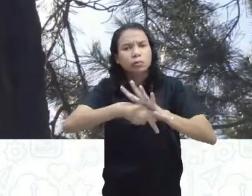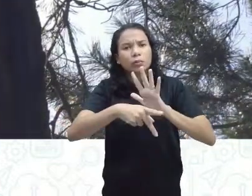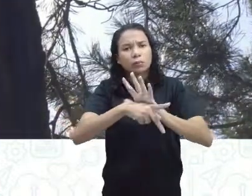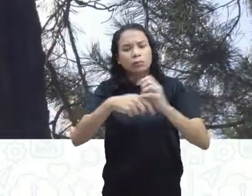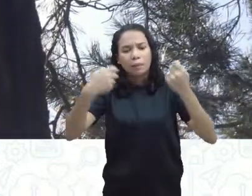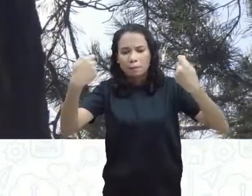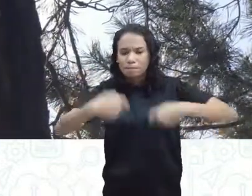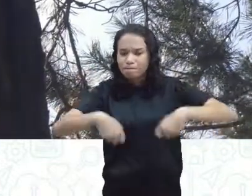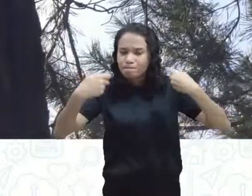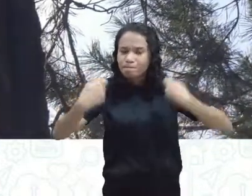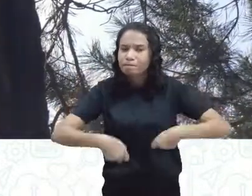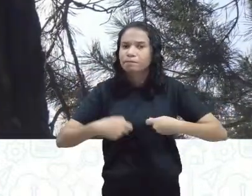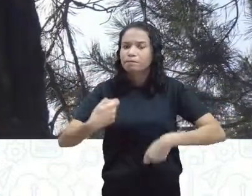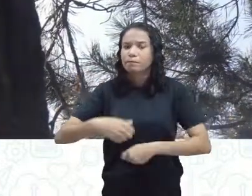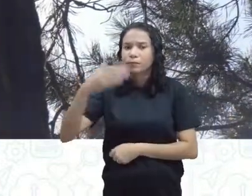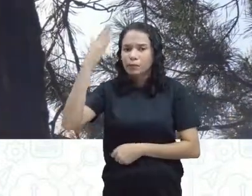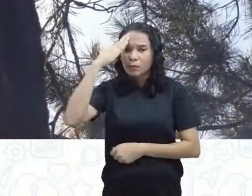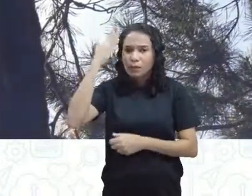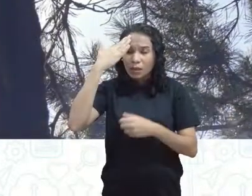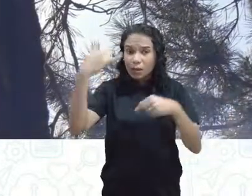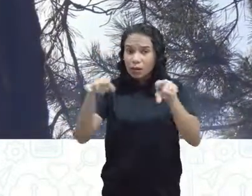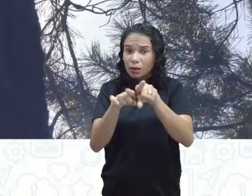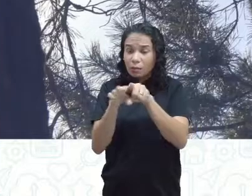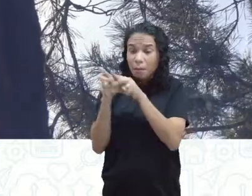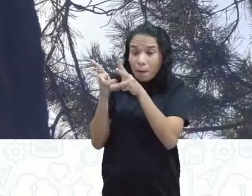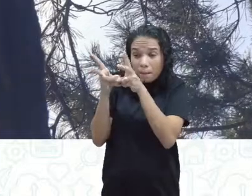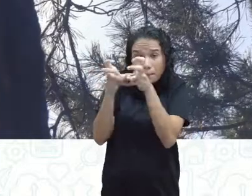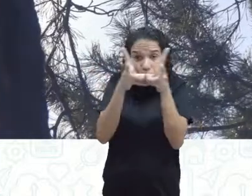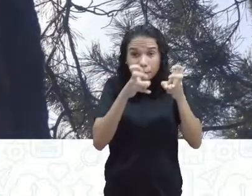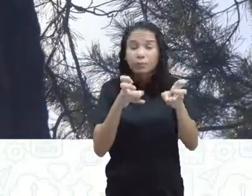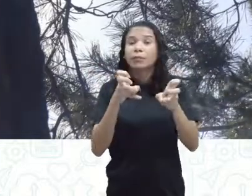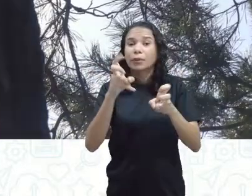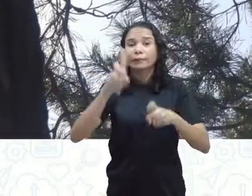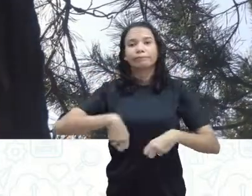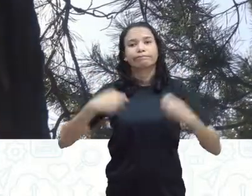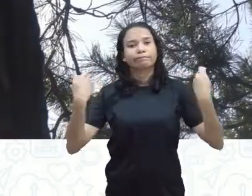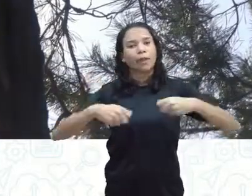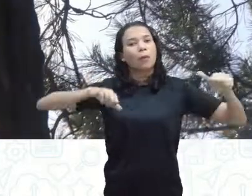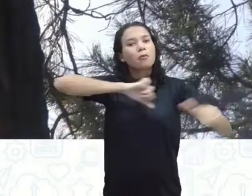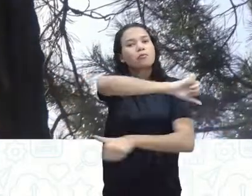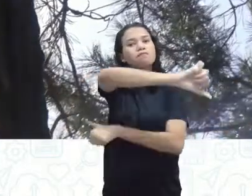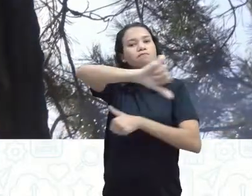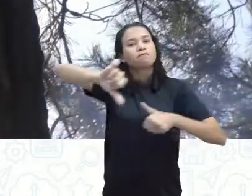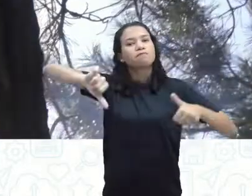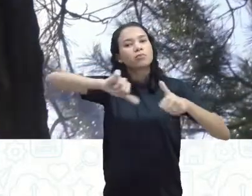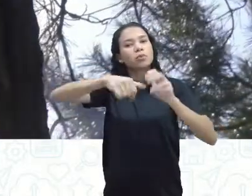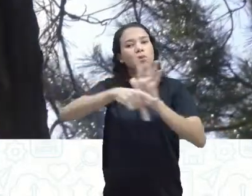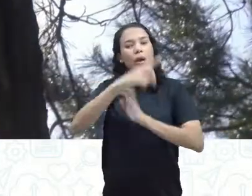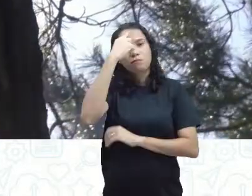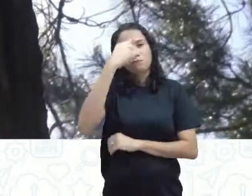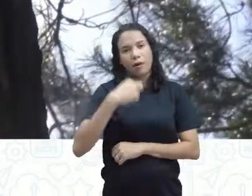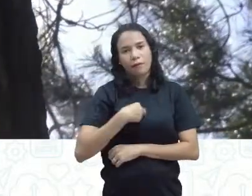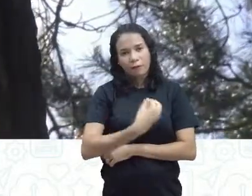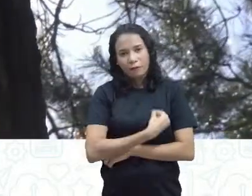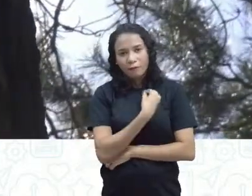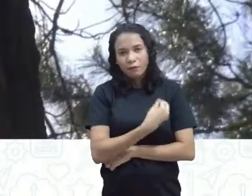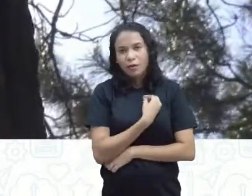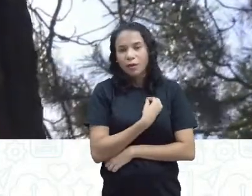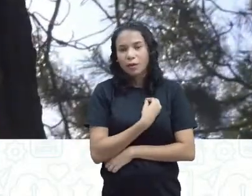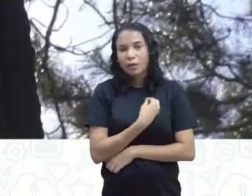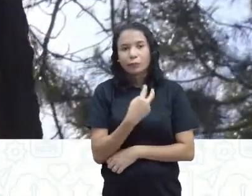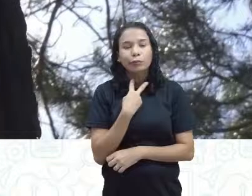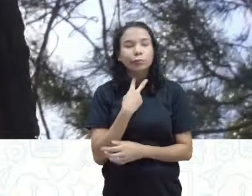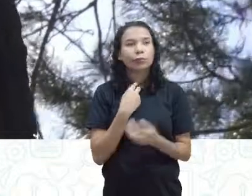precisa compreender que é necessário a gente mudar o nosso estilo de vida. Não dá mais